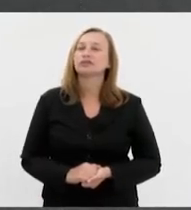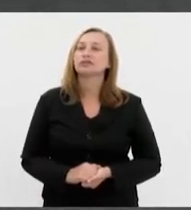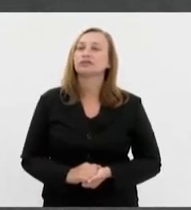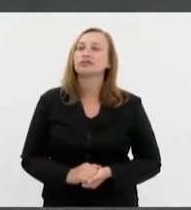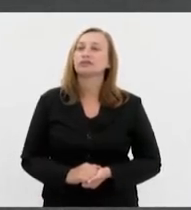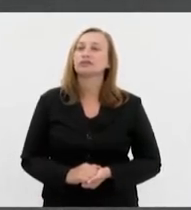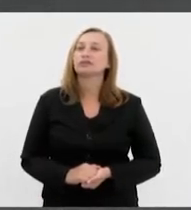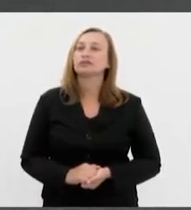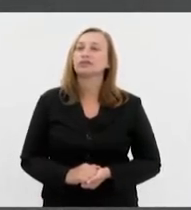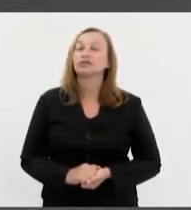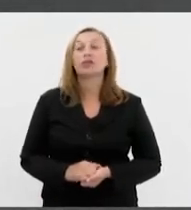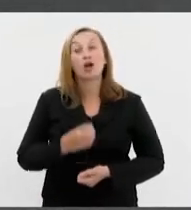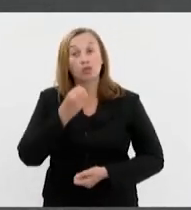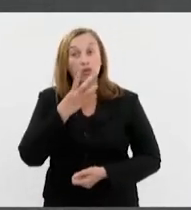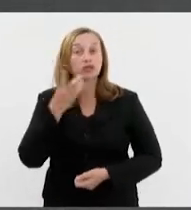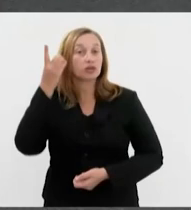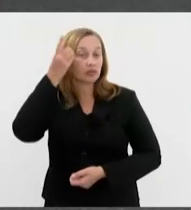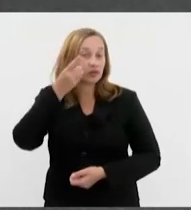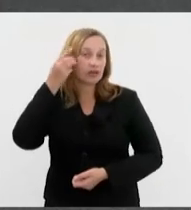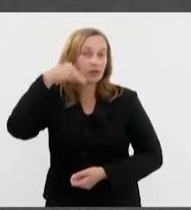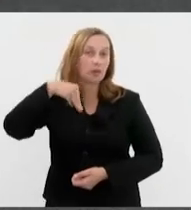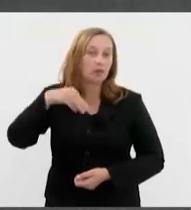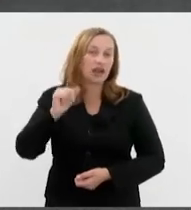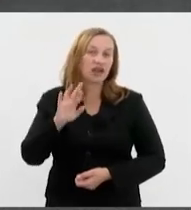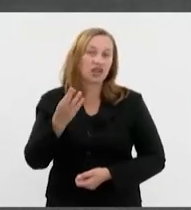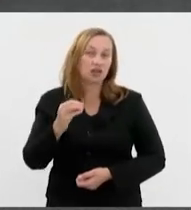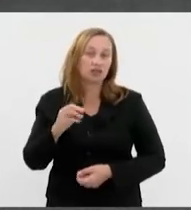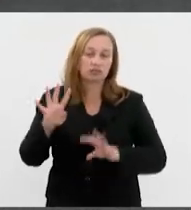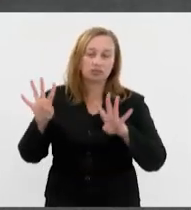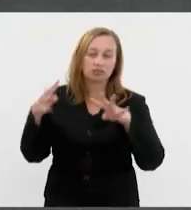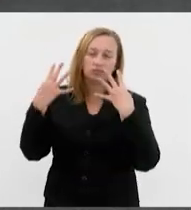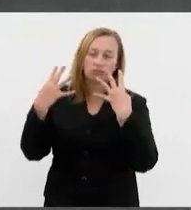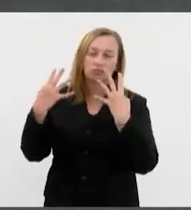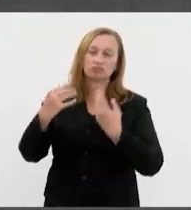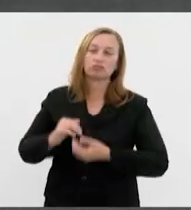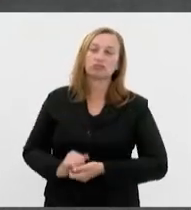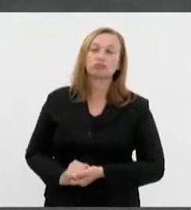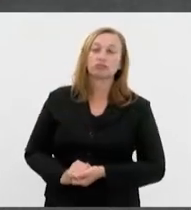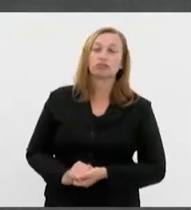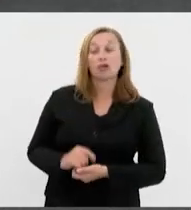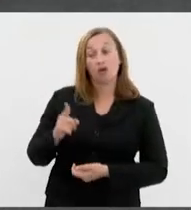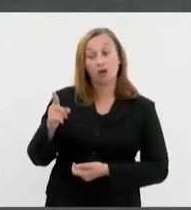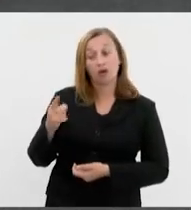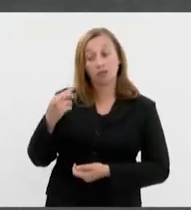É bom, deputado Marquinhos, prestar atenção. Deputado Marquinhos.